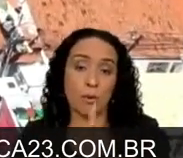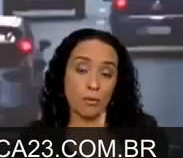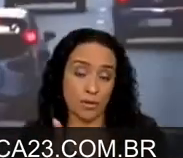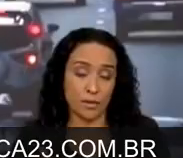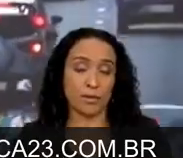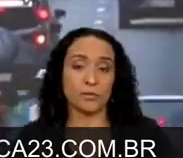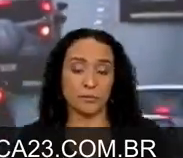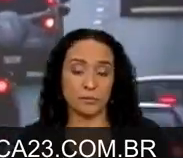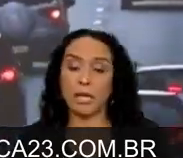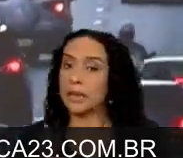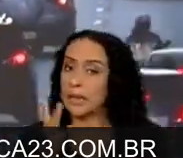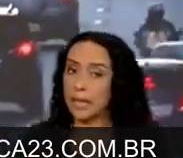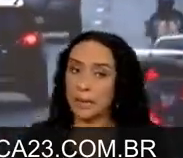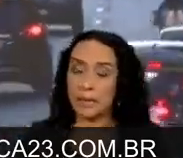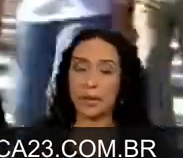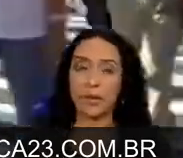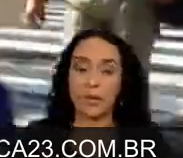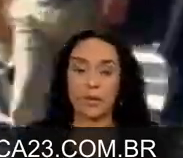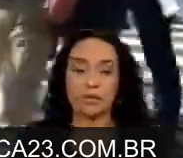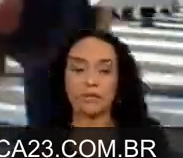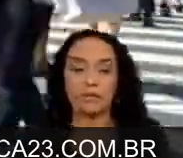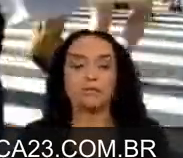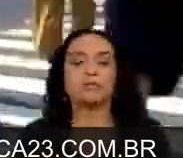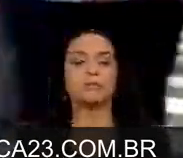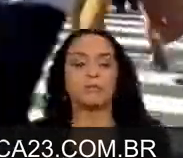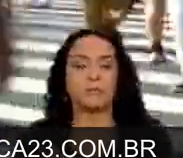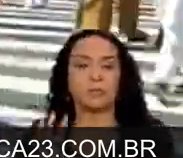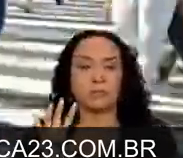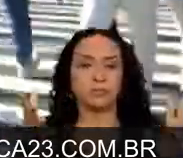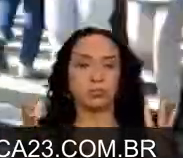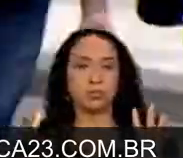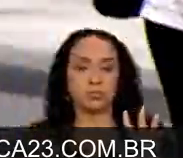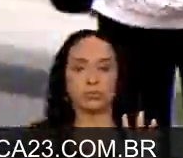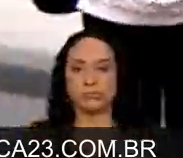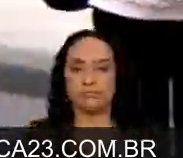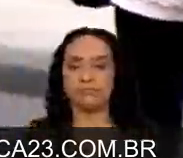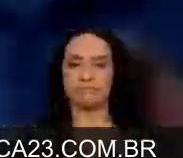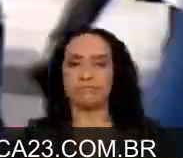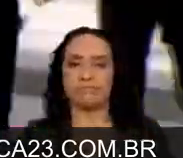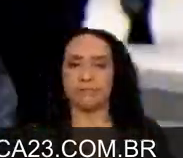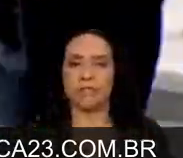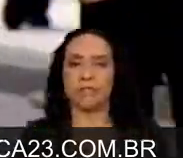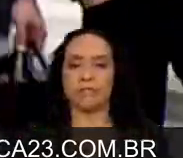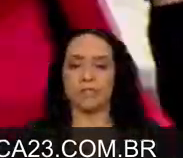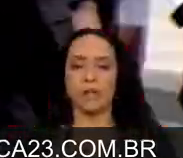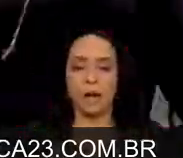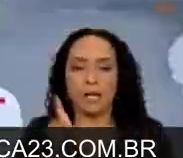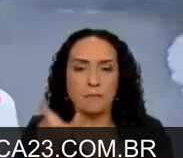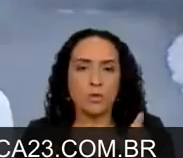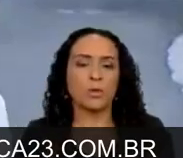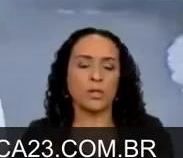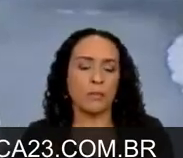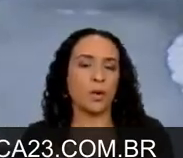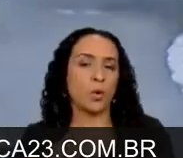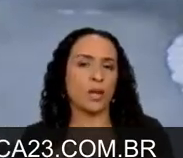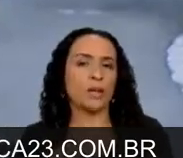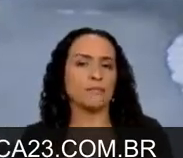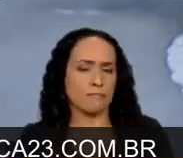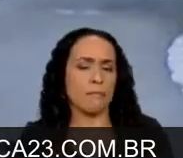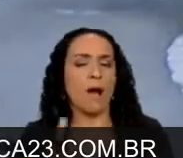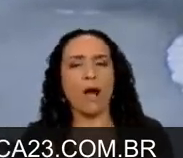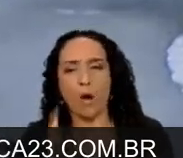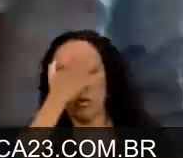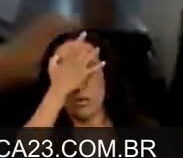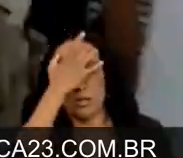população. Ao mesmo tempo em que sofrem os efeitos do clima, as pessoas, por outro lado, também estão mais